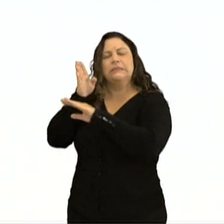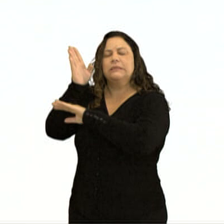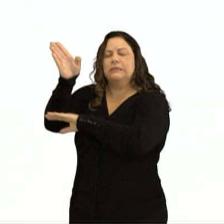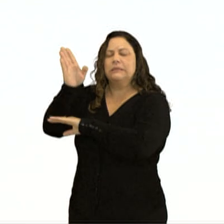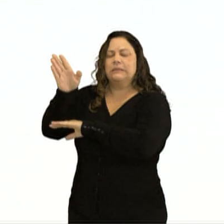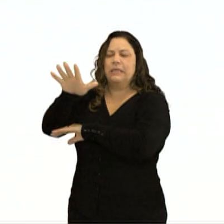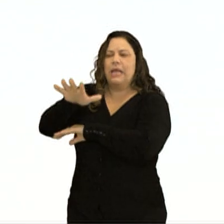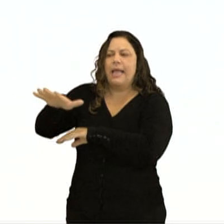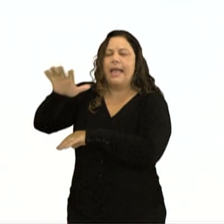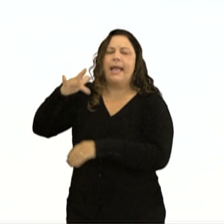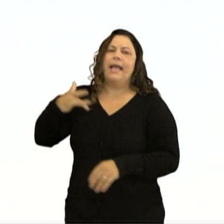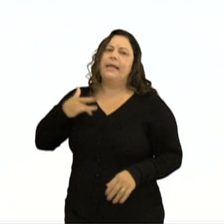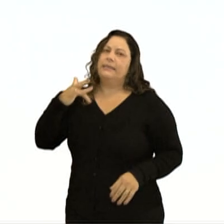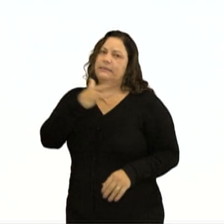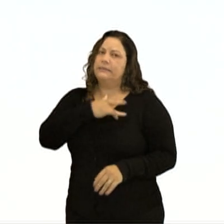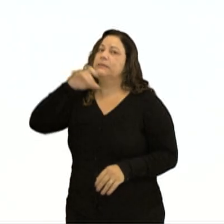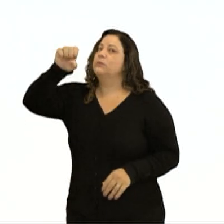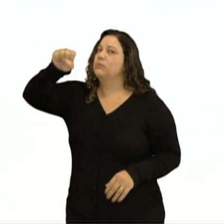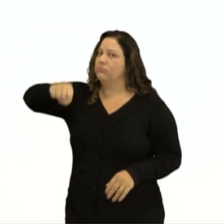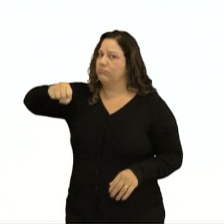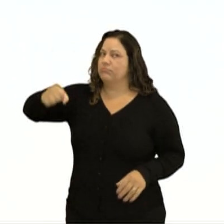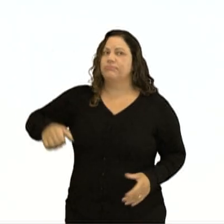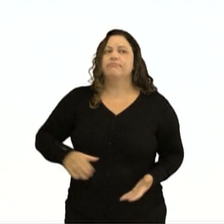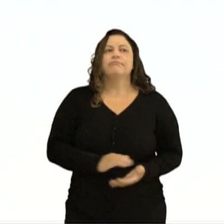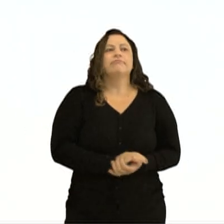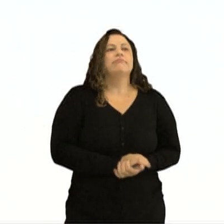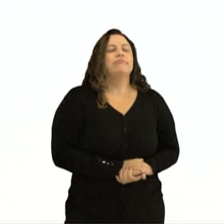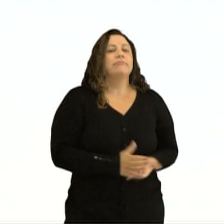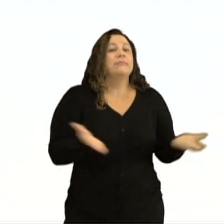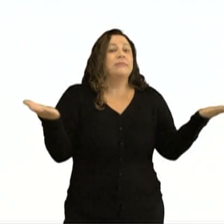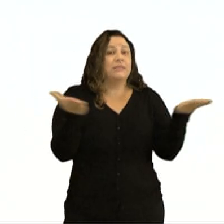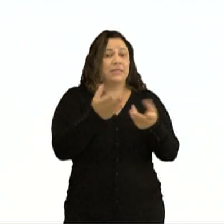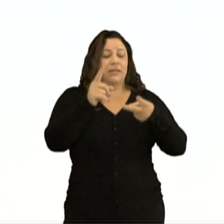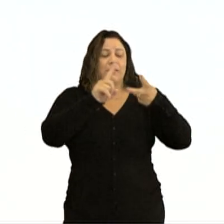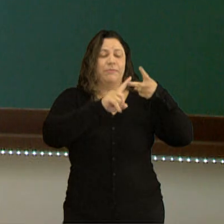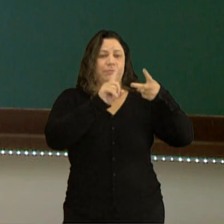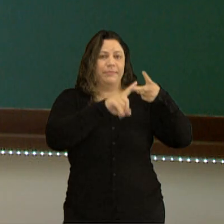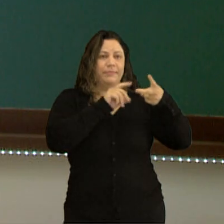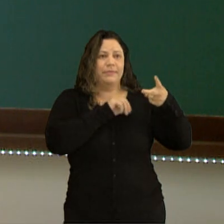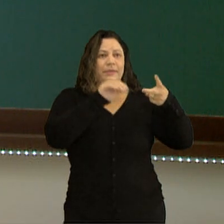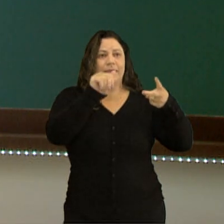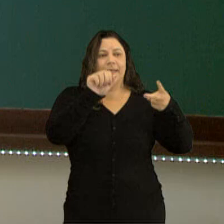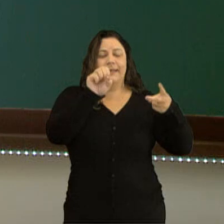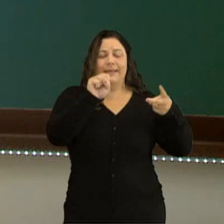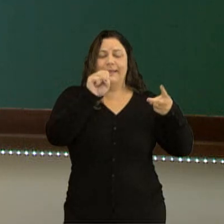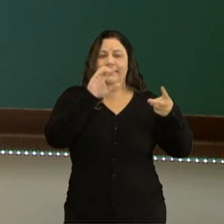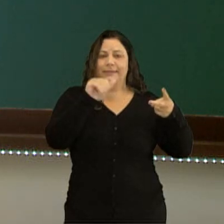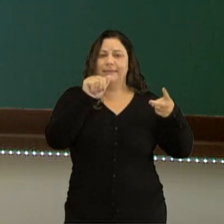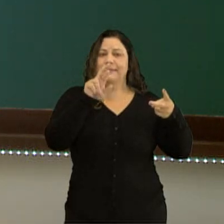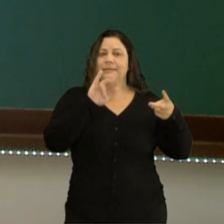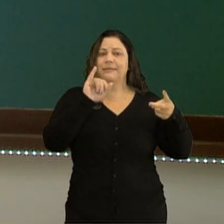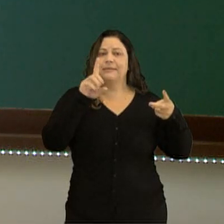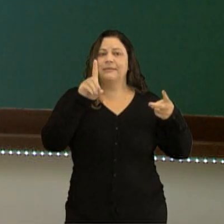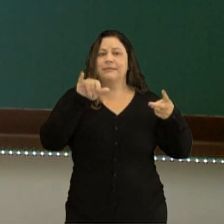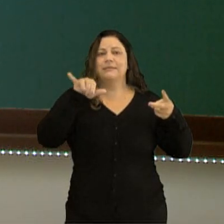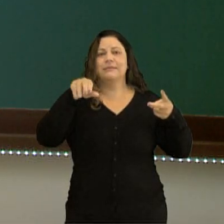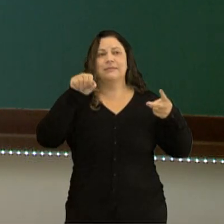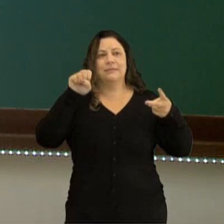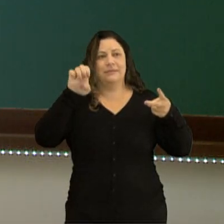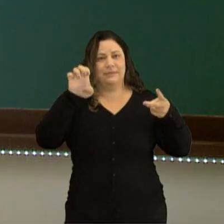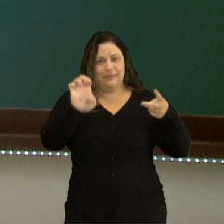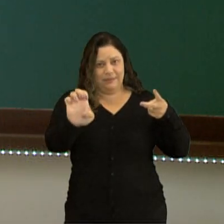da saúde, sim. Agora nós vamos falar sobre a ascaridíase. É uma outra doença que